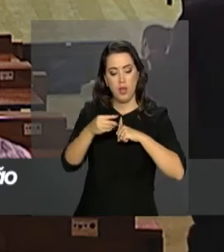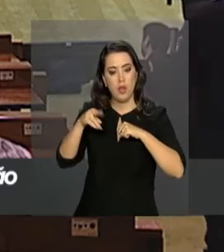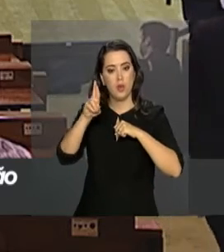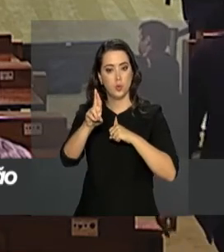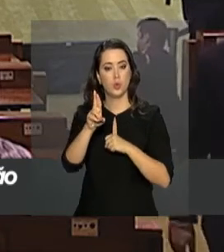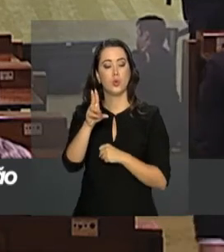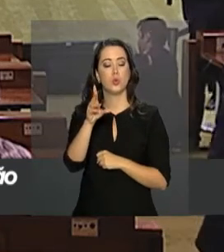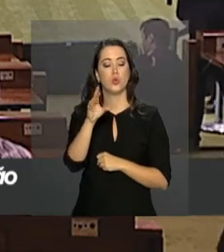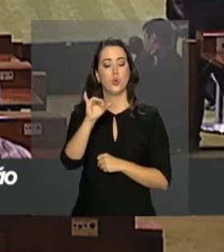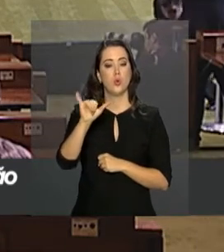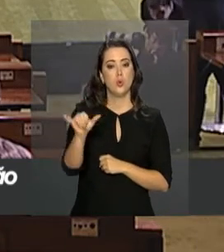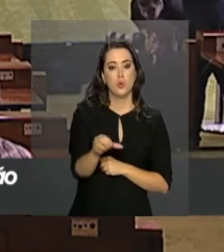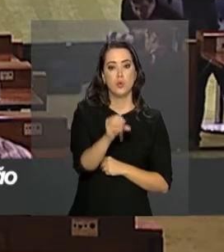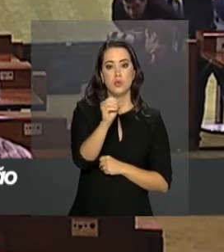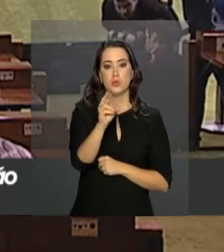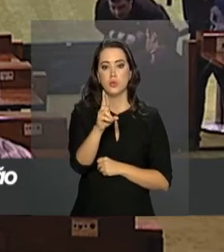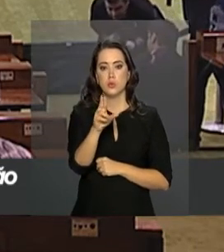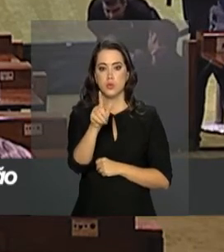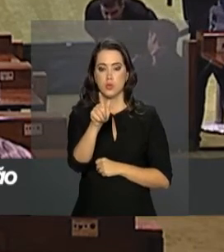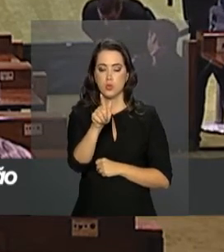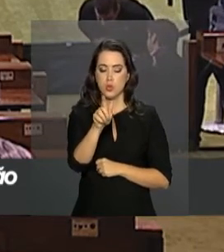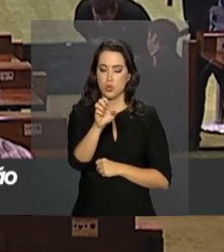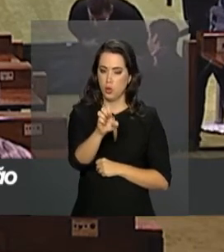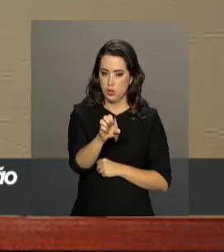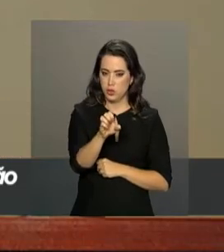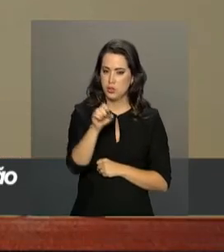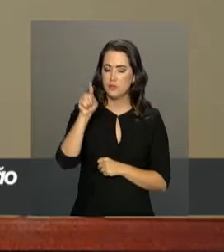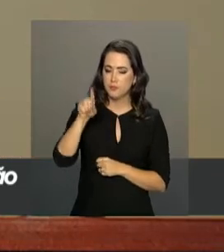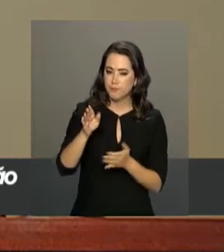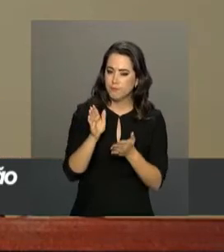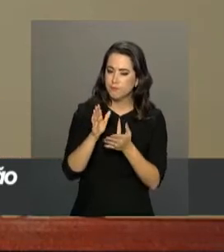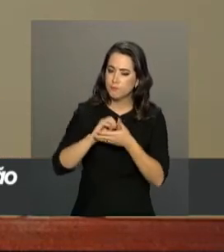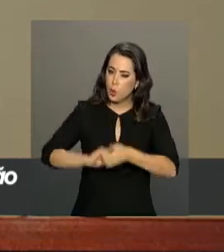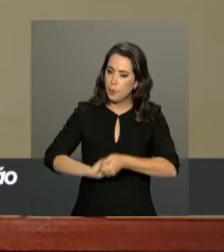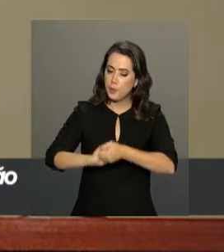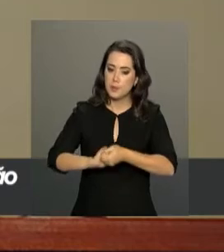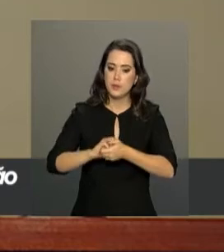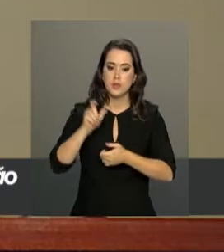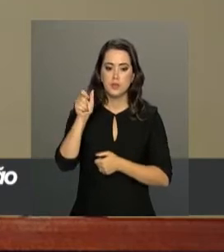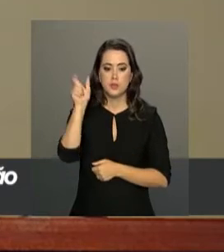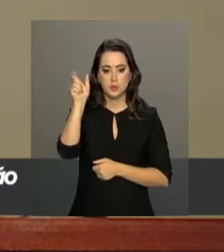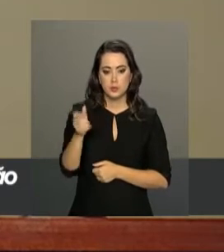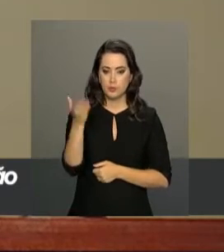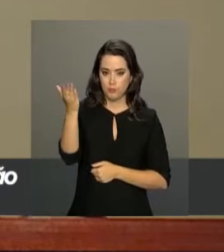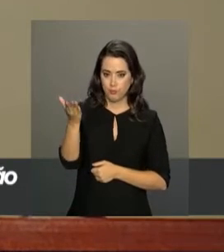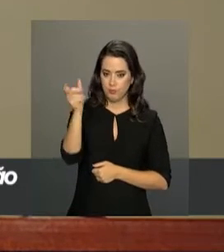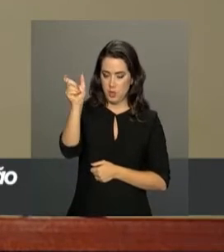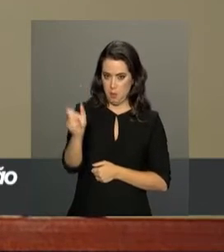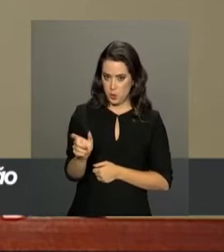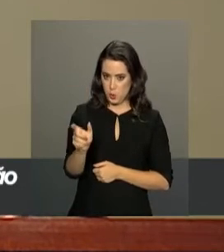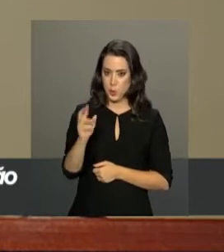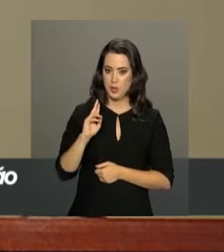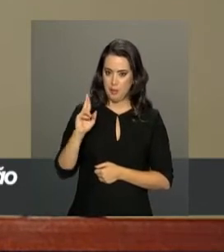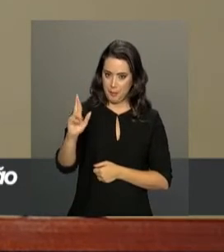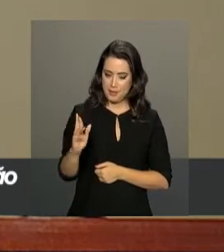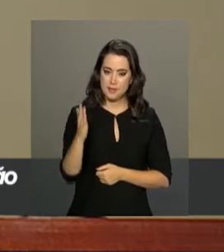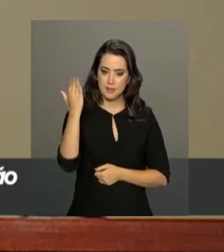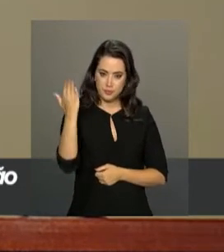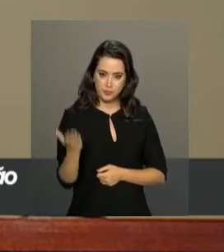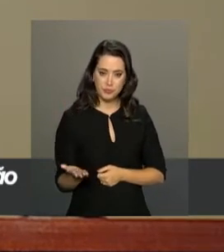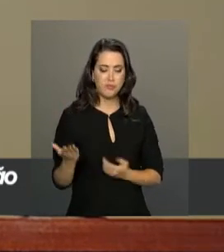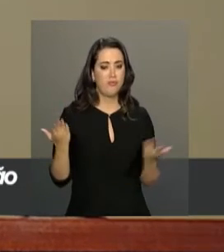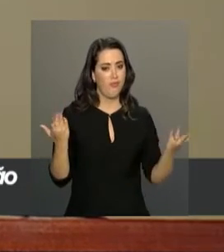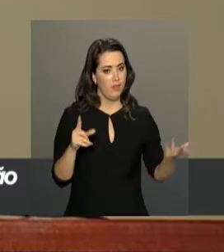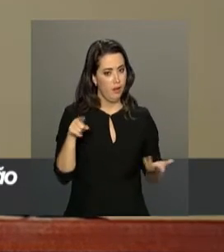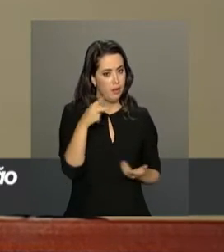incomodarem eu saúdo a todos com este com este cumprimento e digo desde já